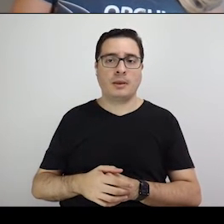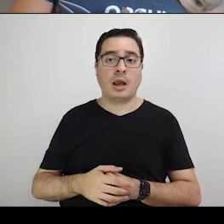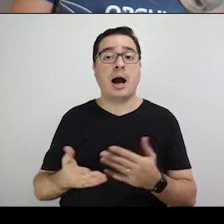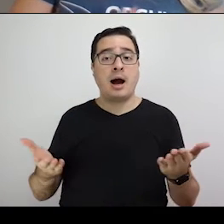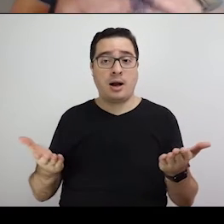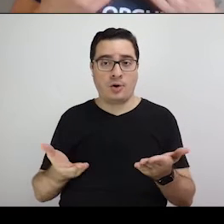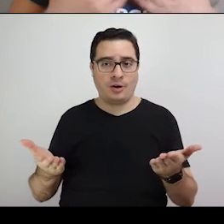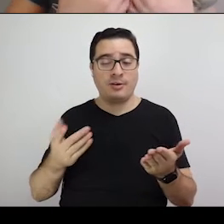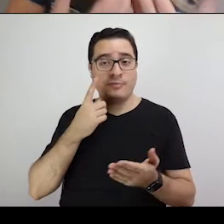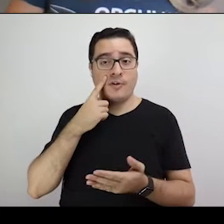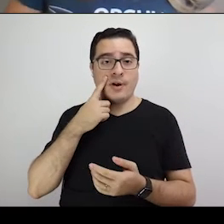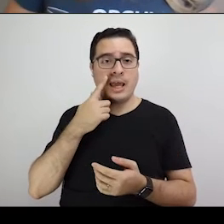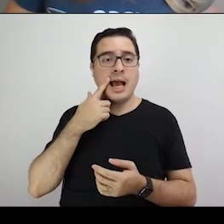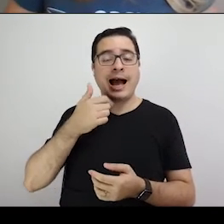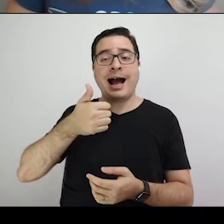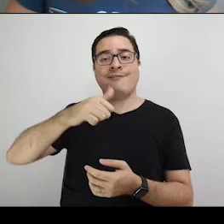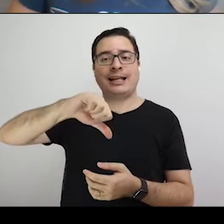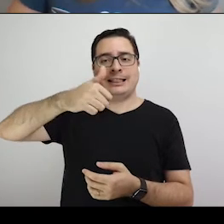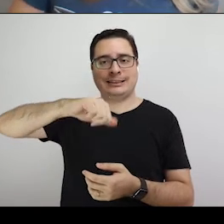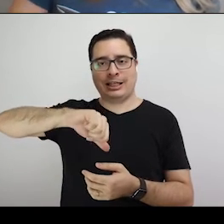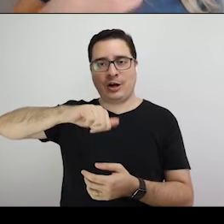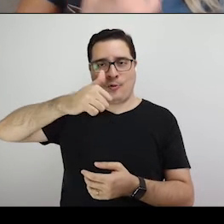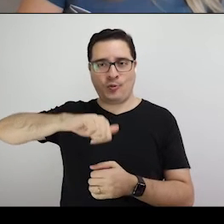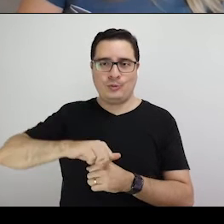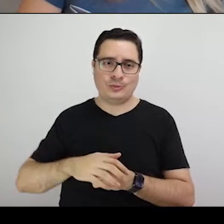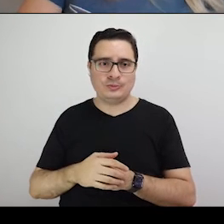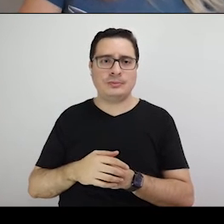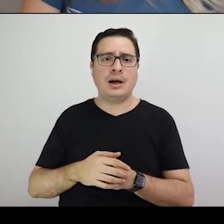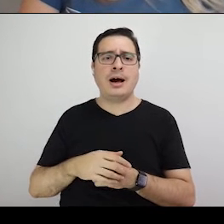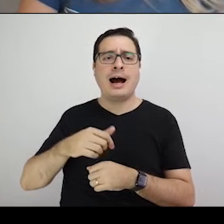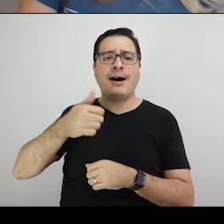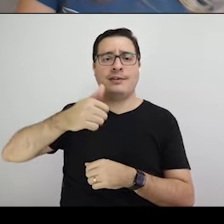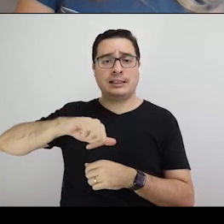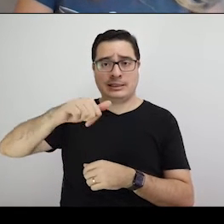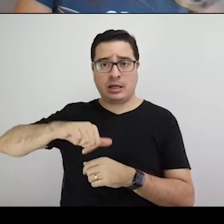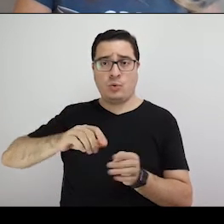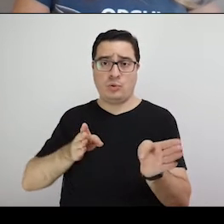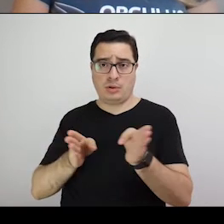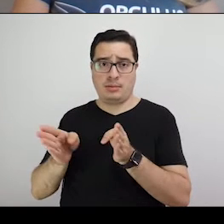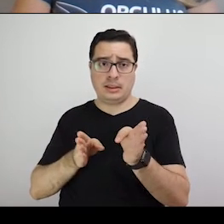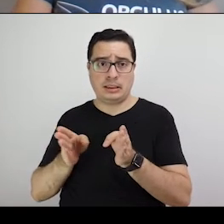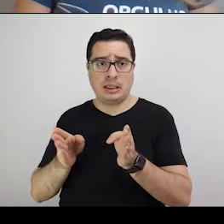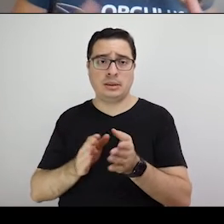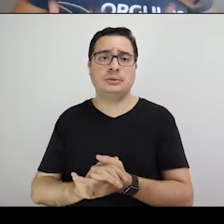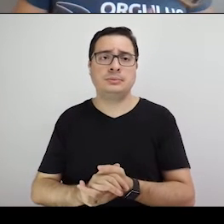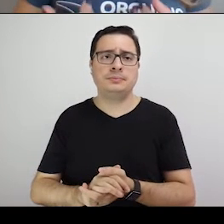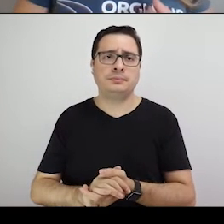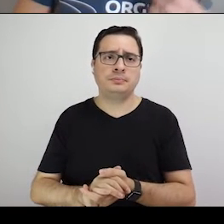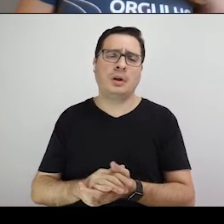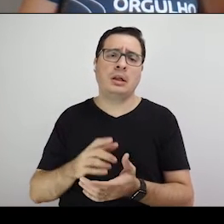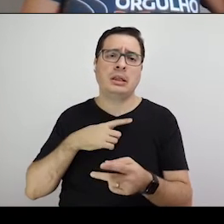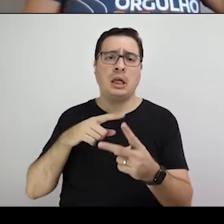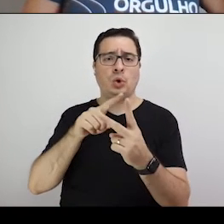Agora, vamos falar sobre a avaliação, né? Avaliadores de acessibilidade. Então, existem